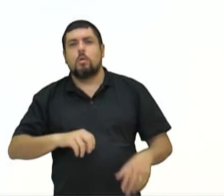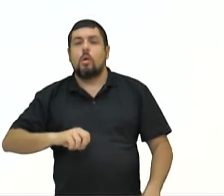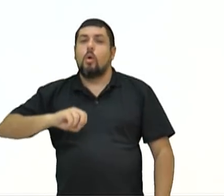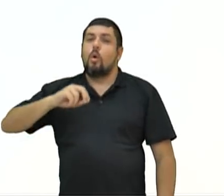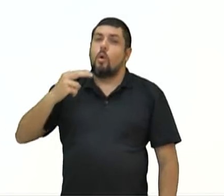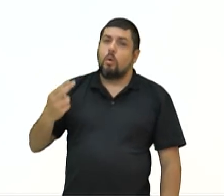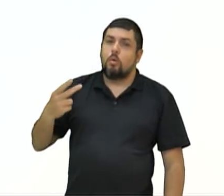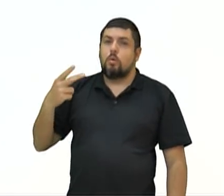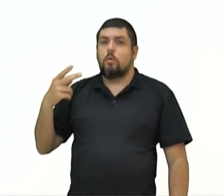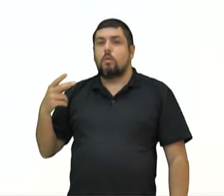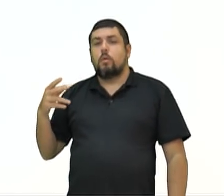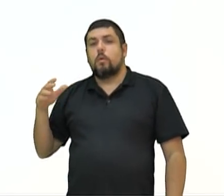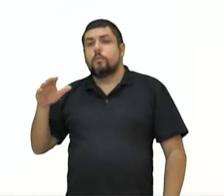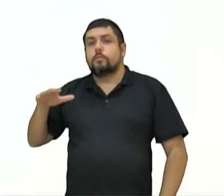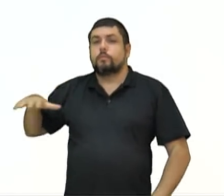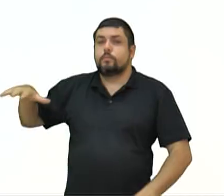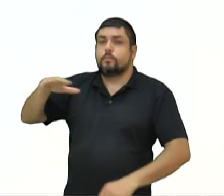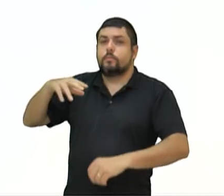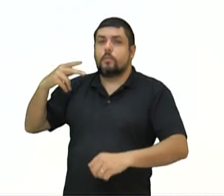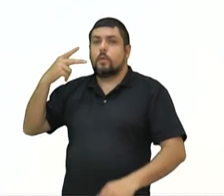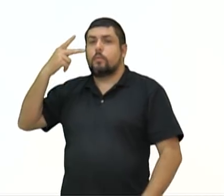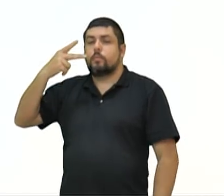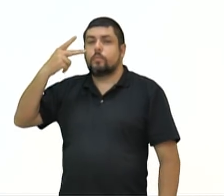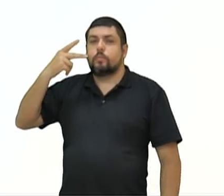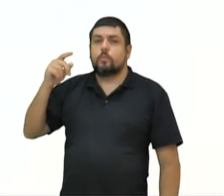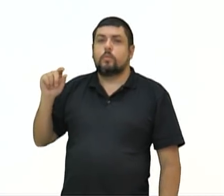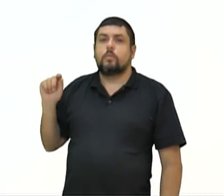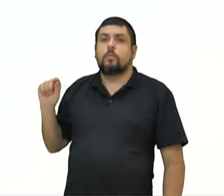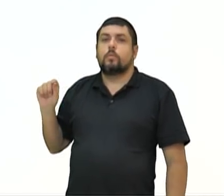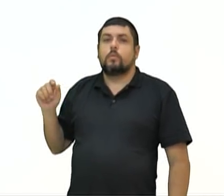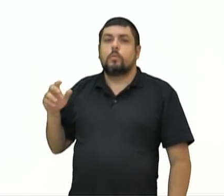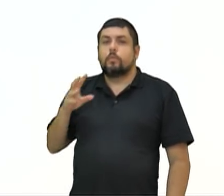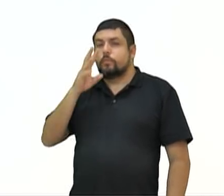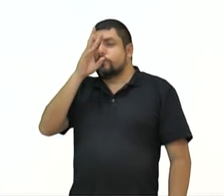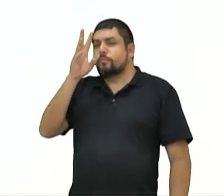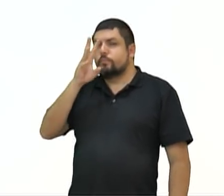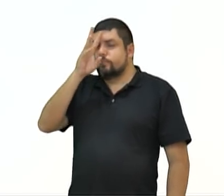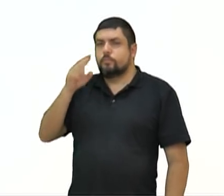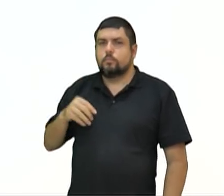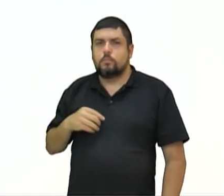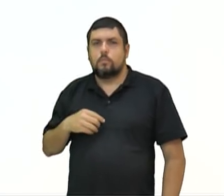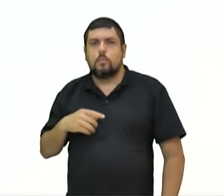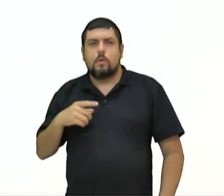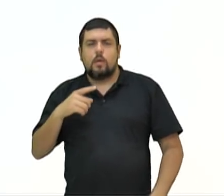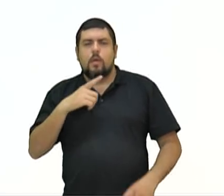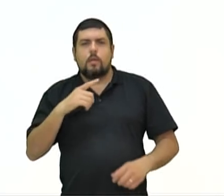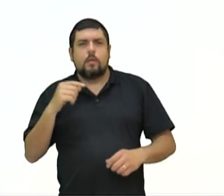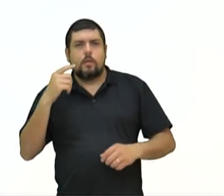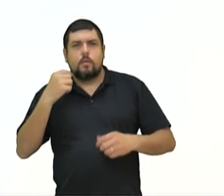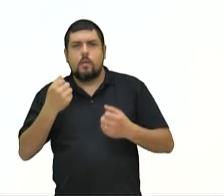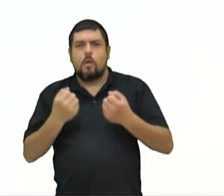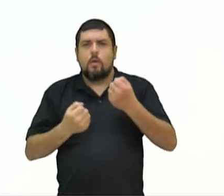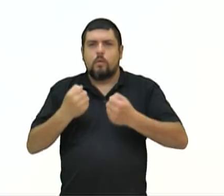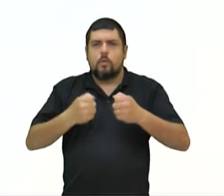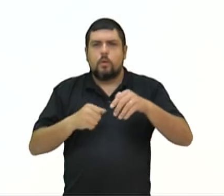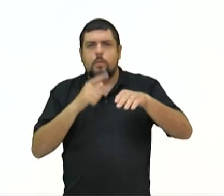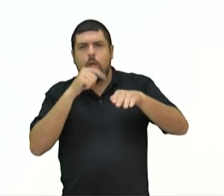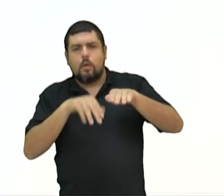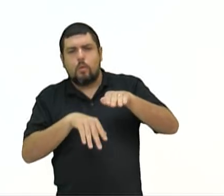alegam. E aí na imagem a gente tem um carro, né, afundando numa enchente, né, num monte de água ali acumulado numa